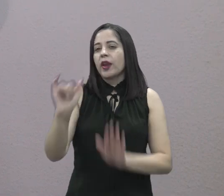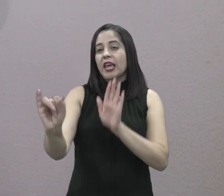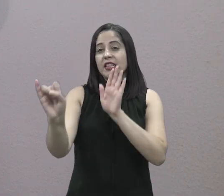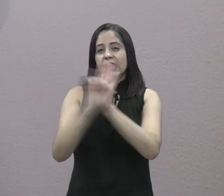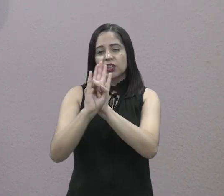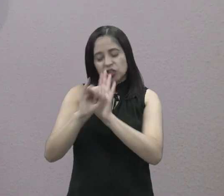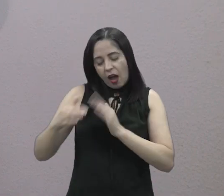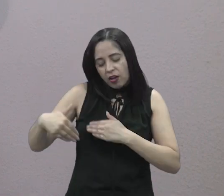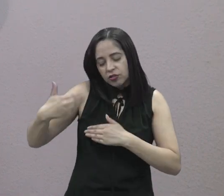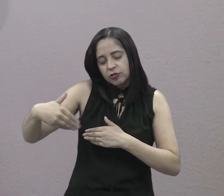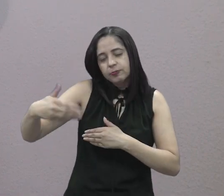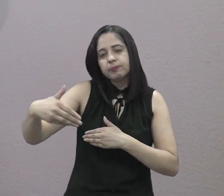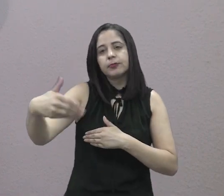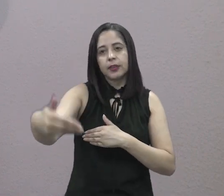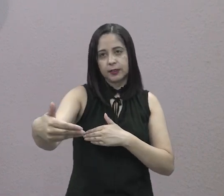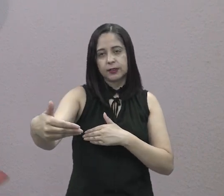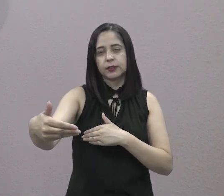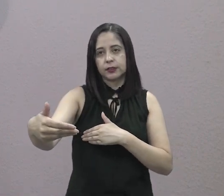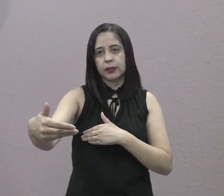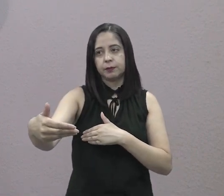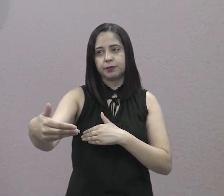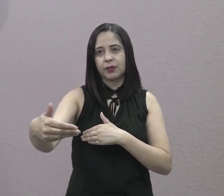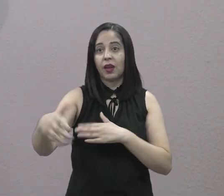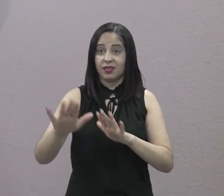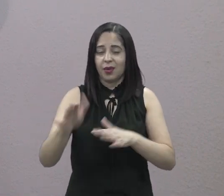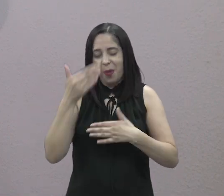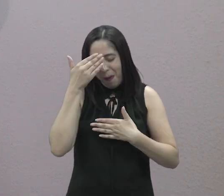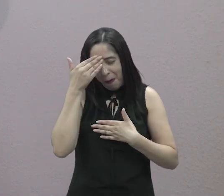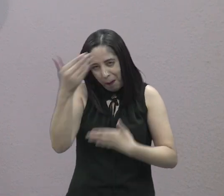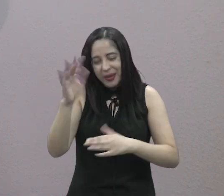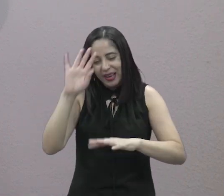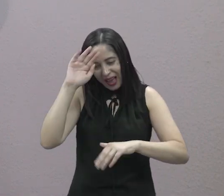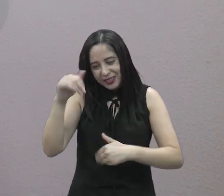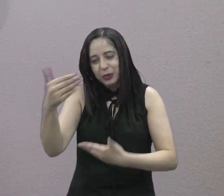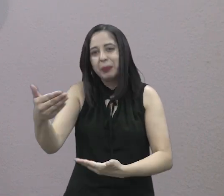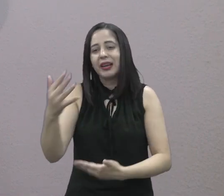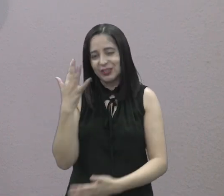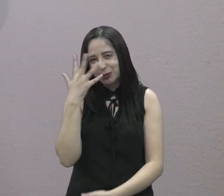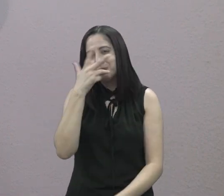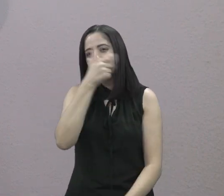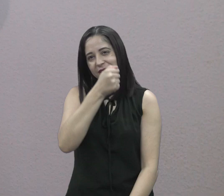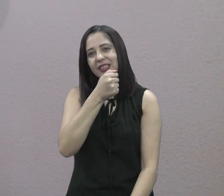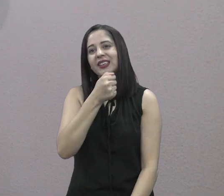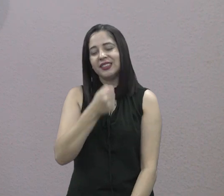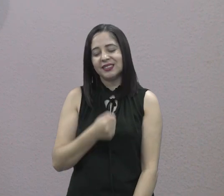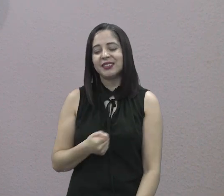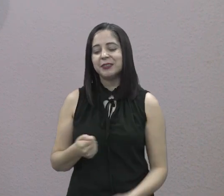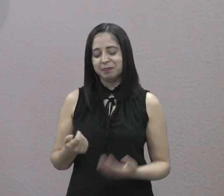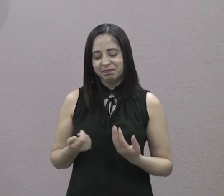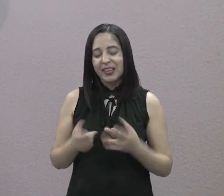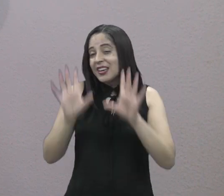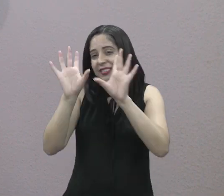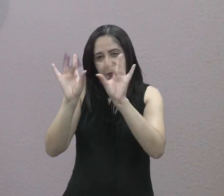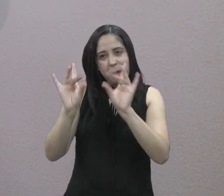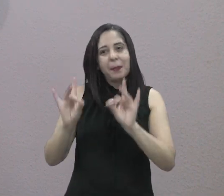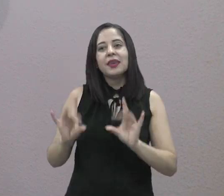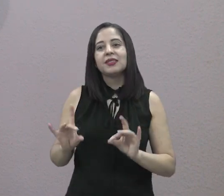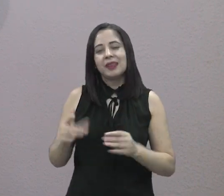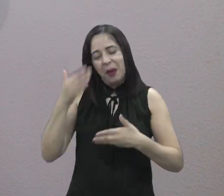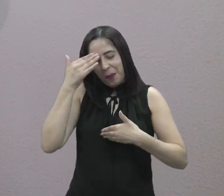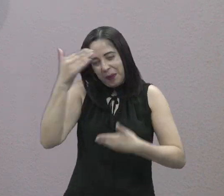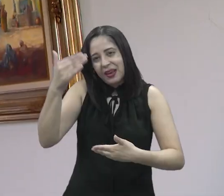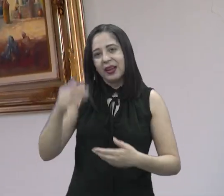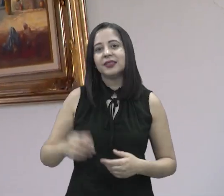identidade, né? E a gente até agradece essa homenagem, é muito bonita mesmo, é muito rica, né? E